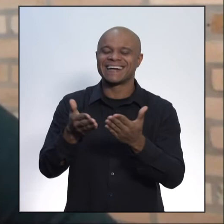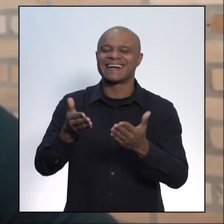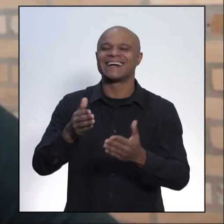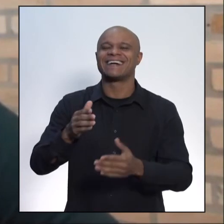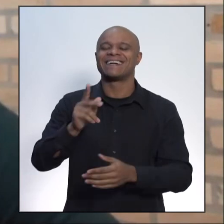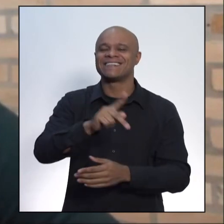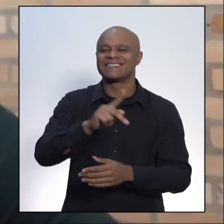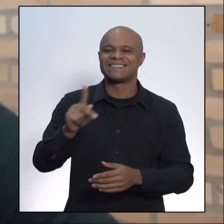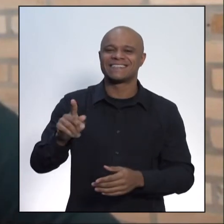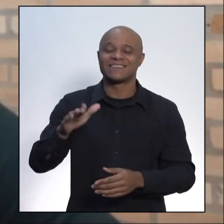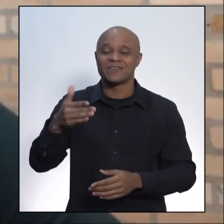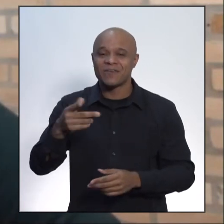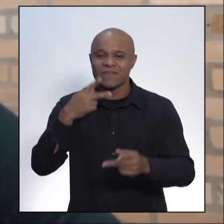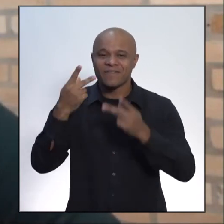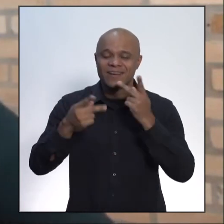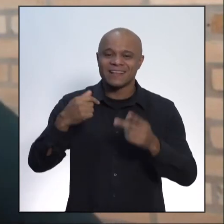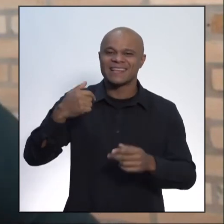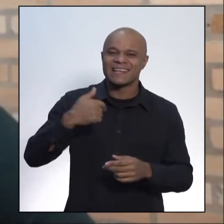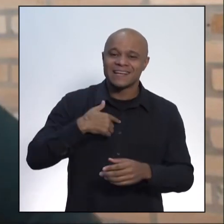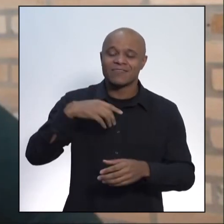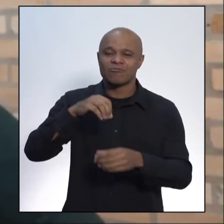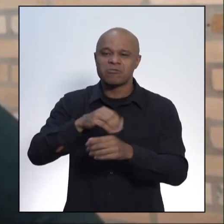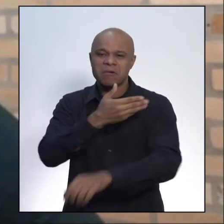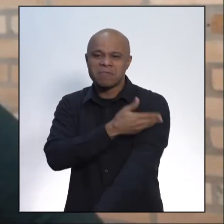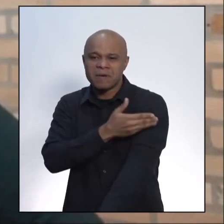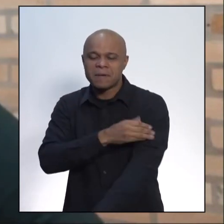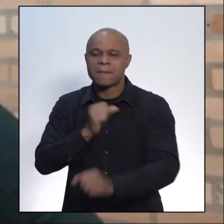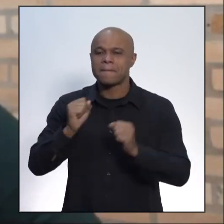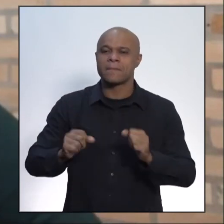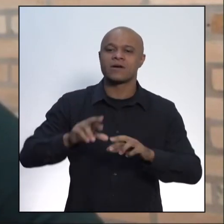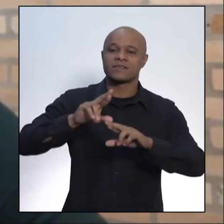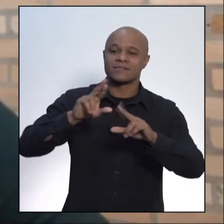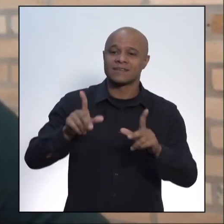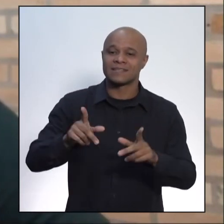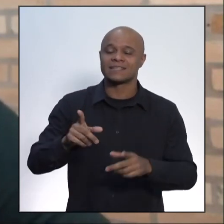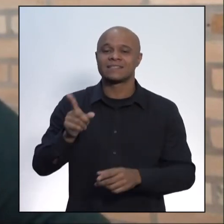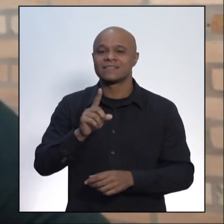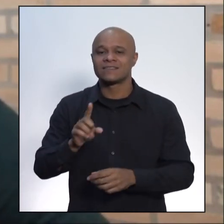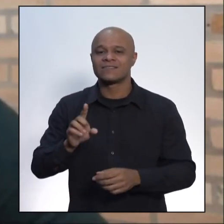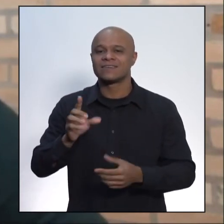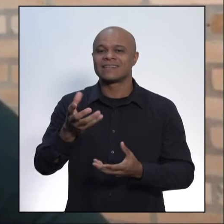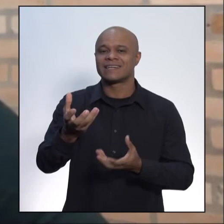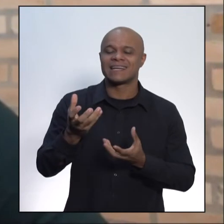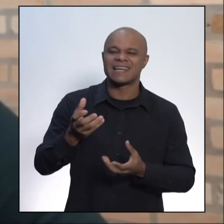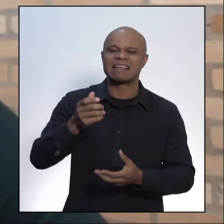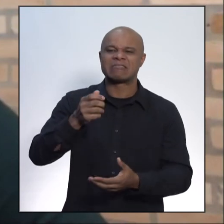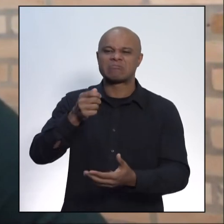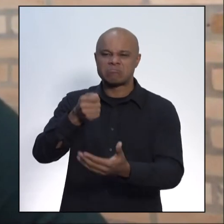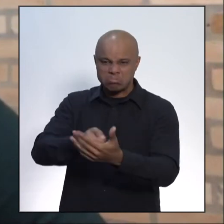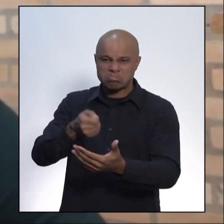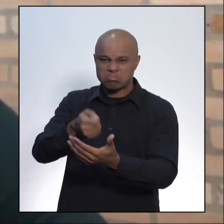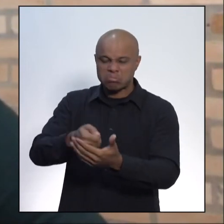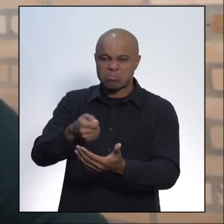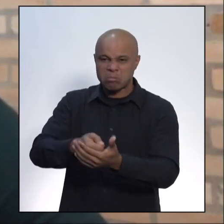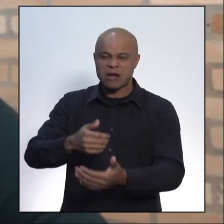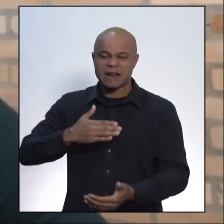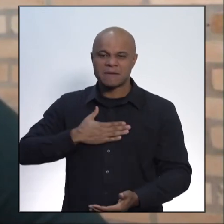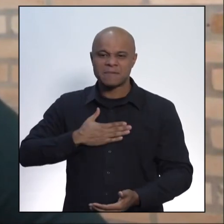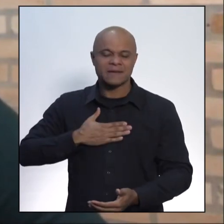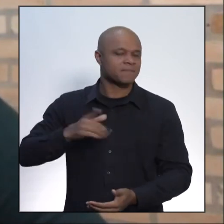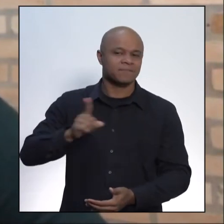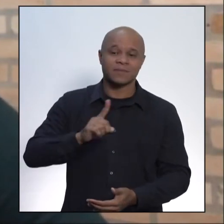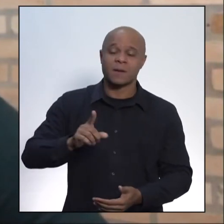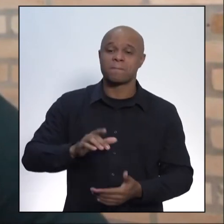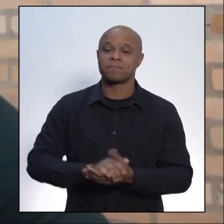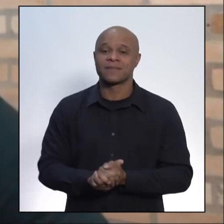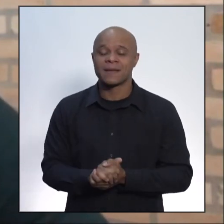a Ariana fala, eu vou colocar a minha prática, pode ser diferente da sua, não é que ela está querendo impor a dela, mas o que ela está pensando é que